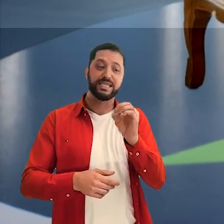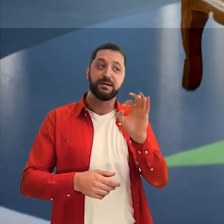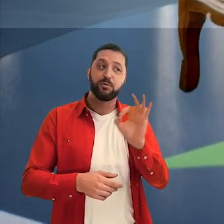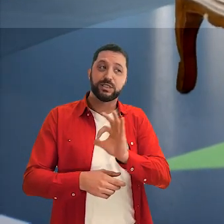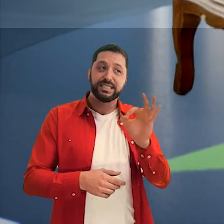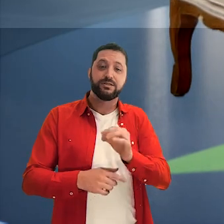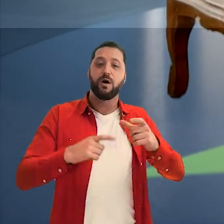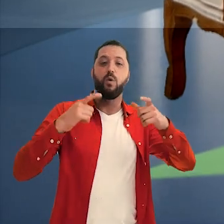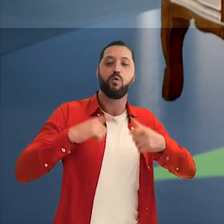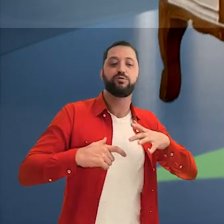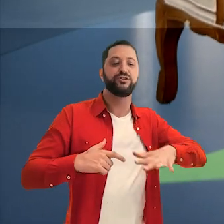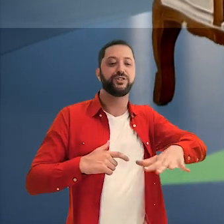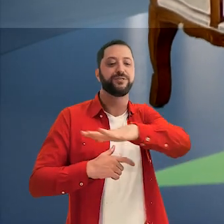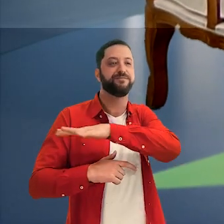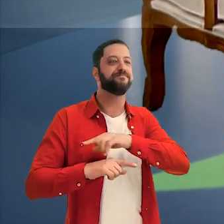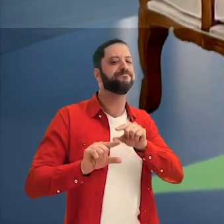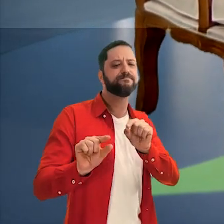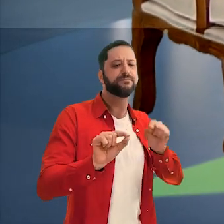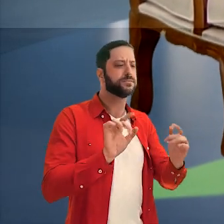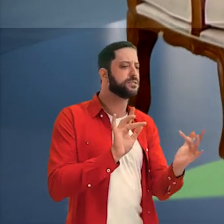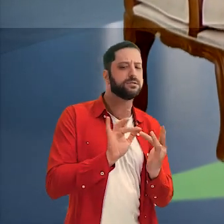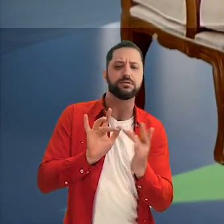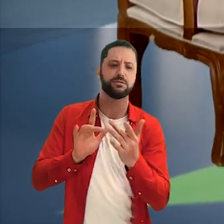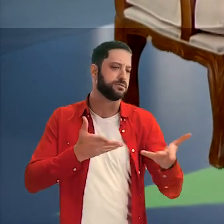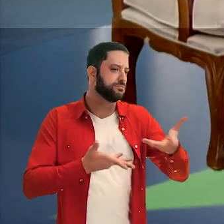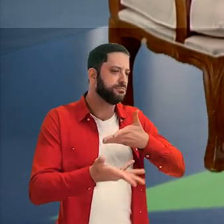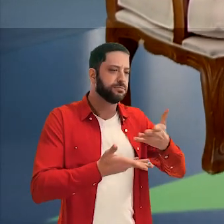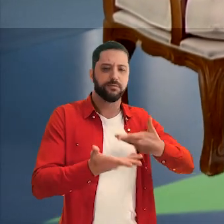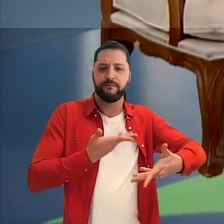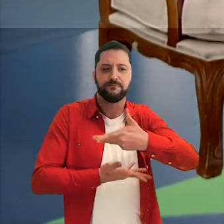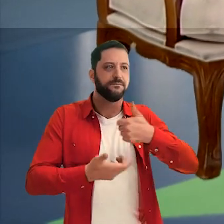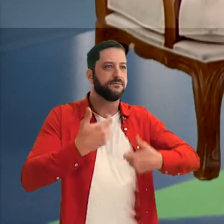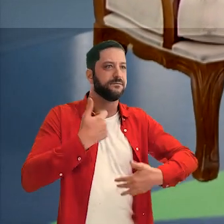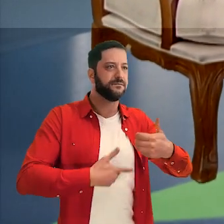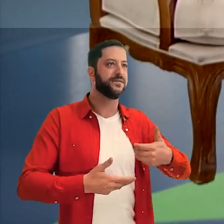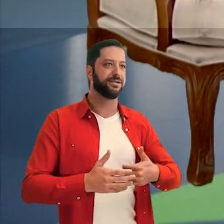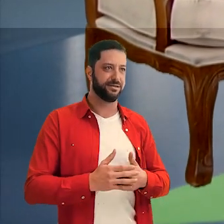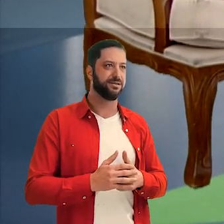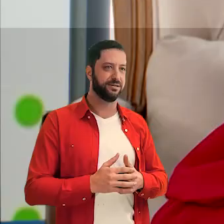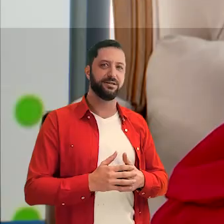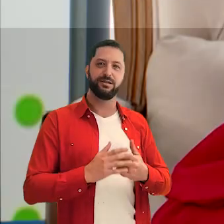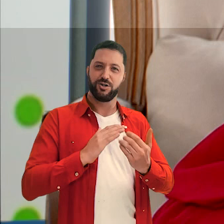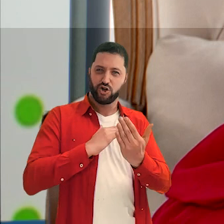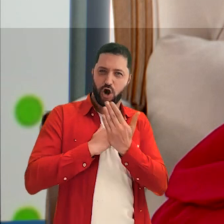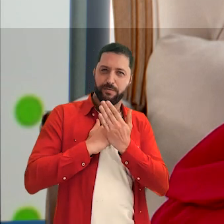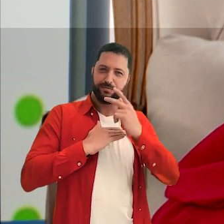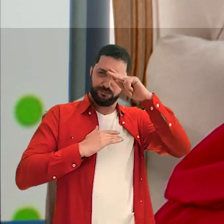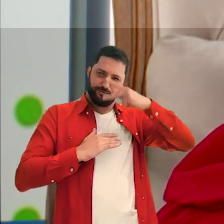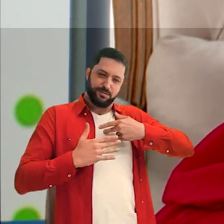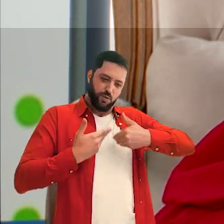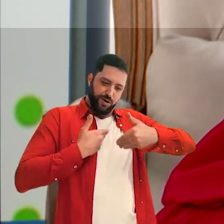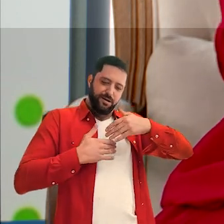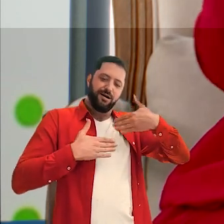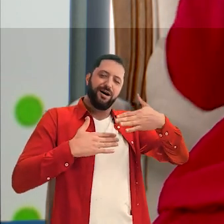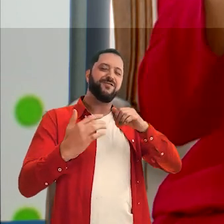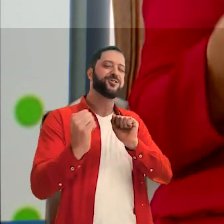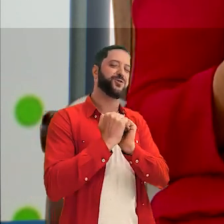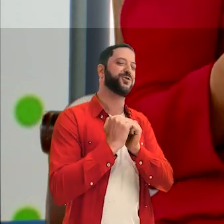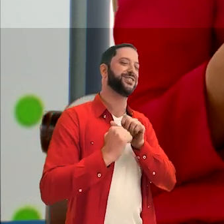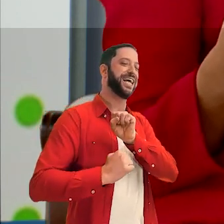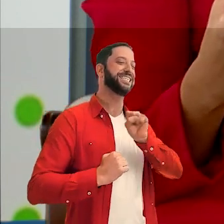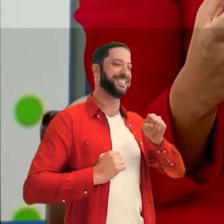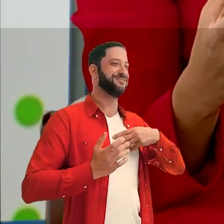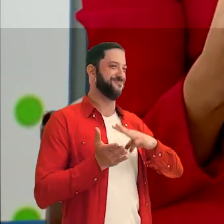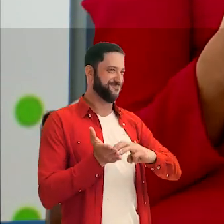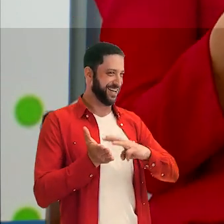é ambiente. Qual ambiente, quais são as pessoas que você está ouvindo. Então comece a se ajudar até o dia que você vai estar comigo